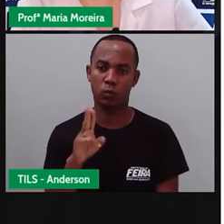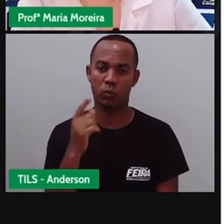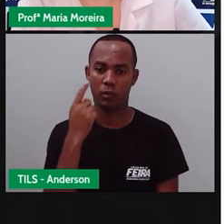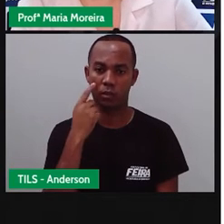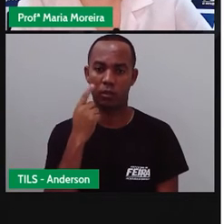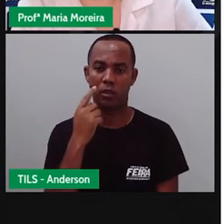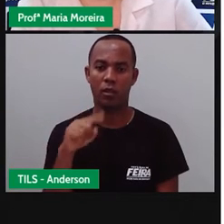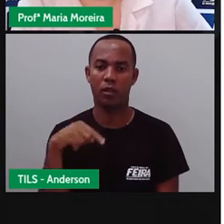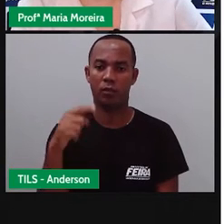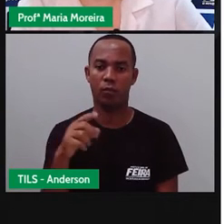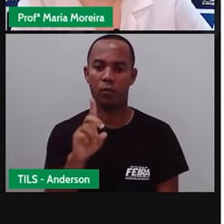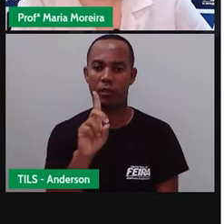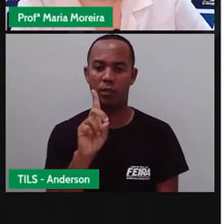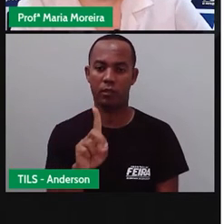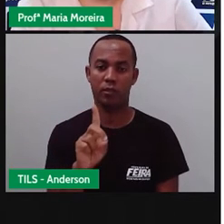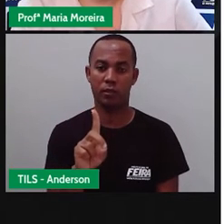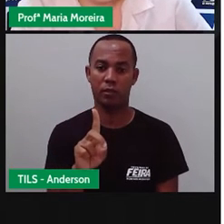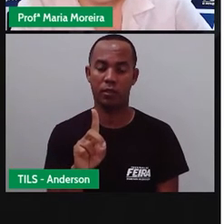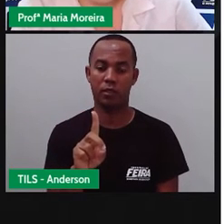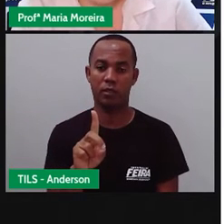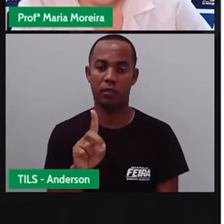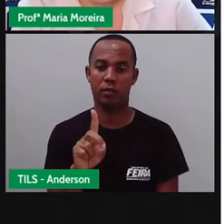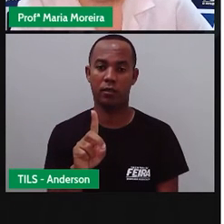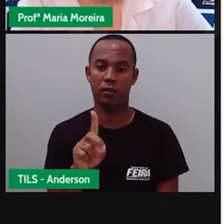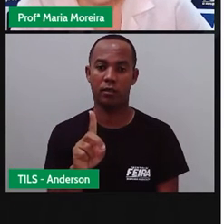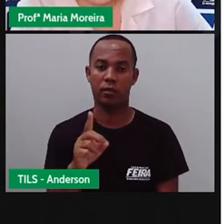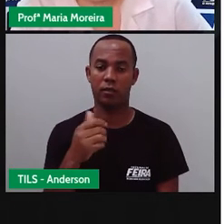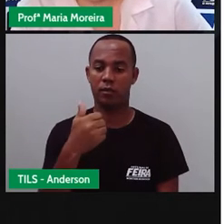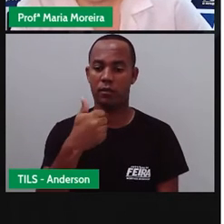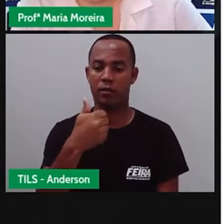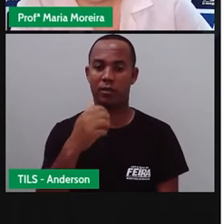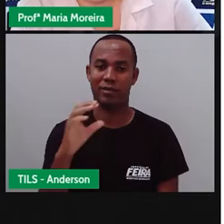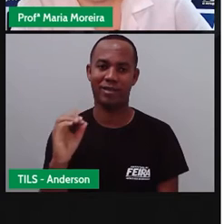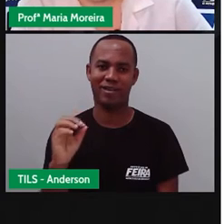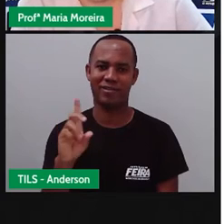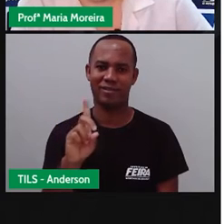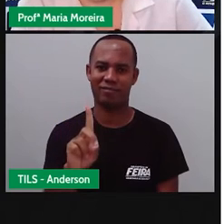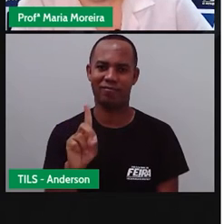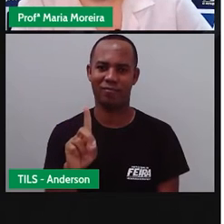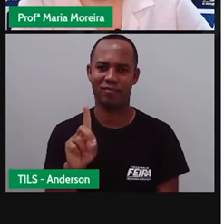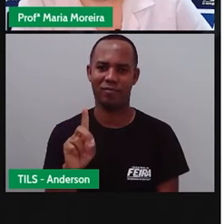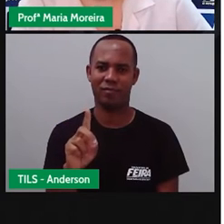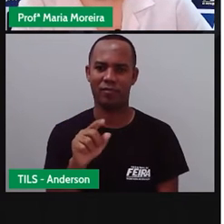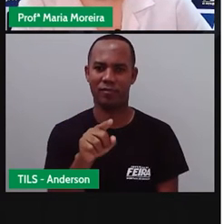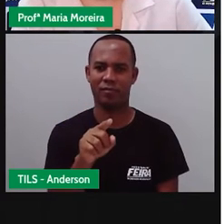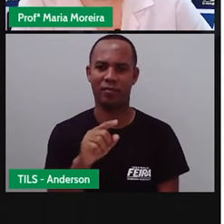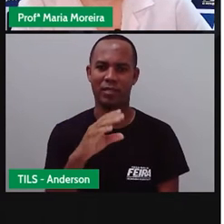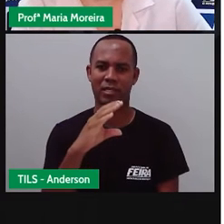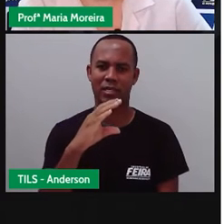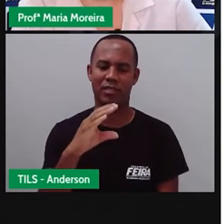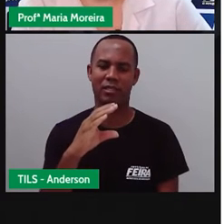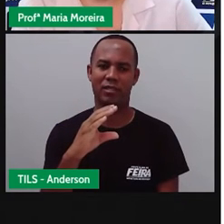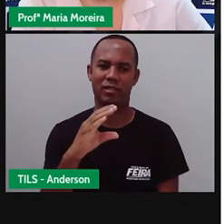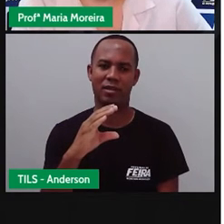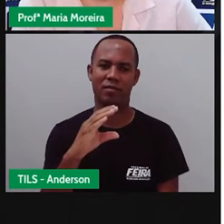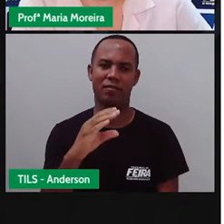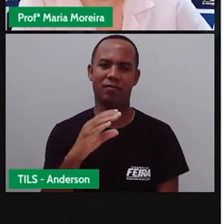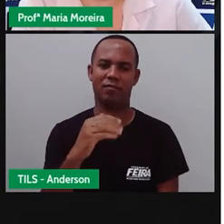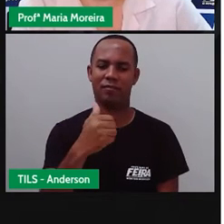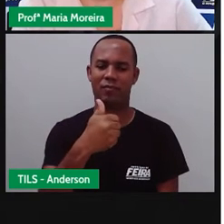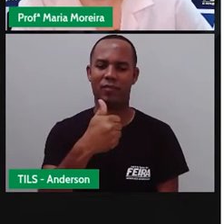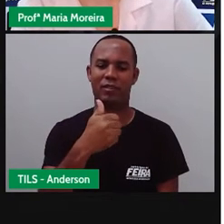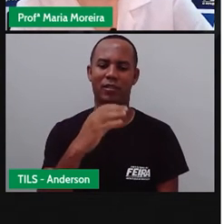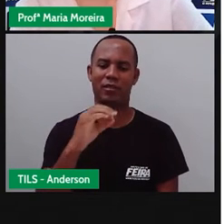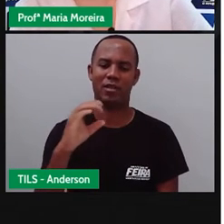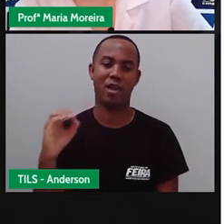depois vem o que as dezenas que é o que desde dezena depois vem o que assim pena e